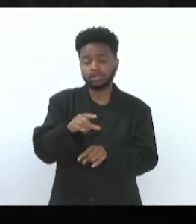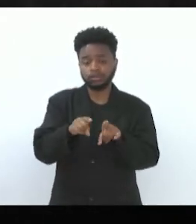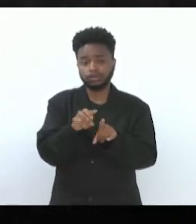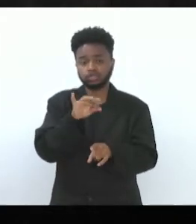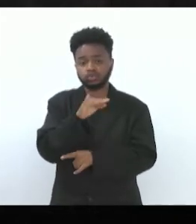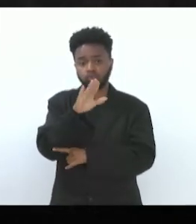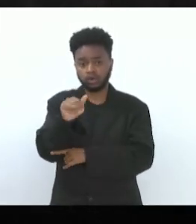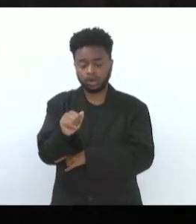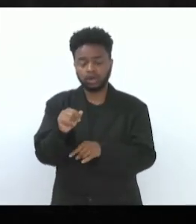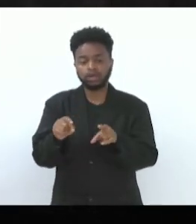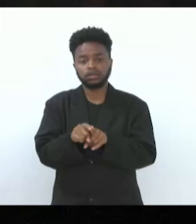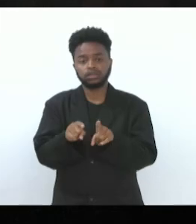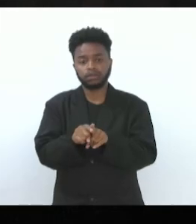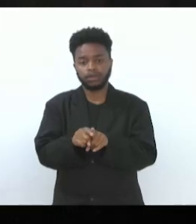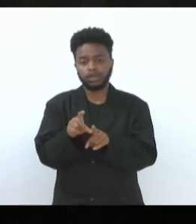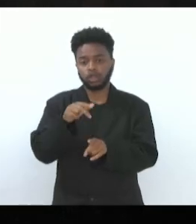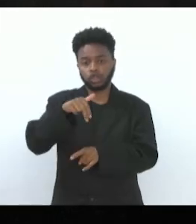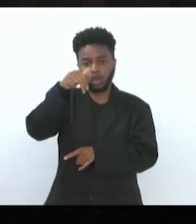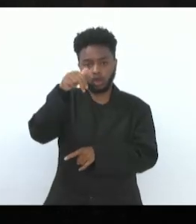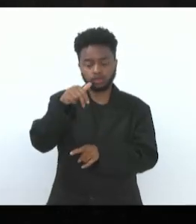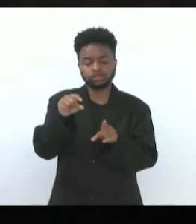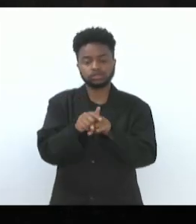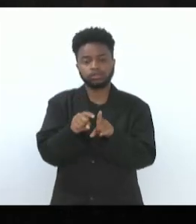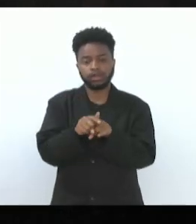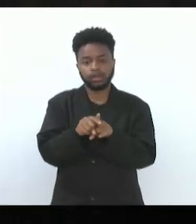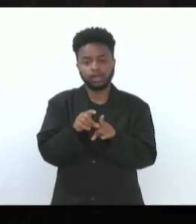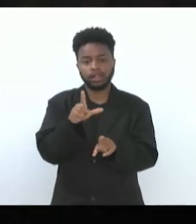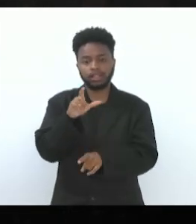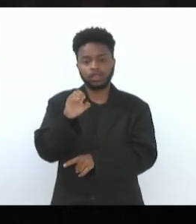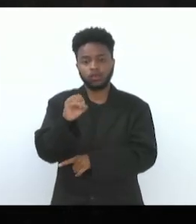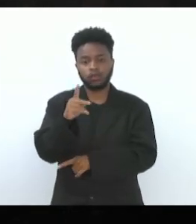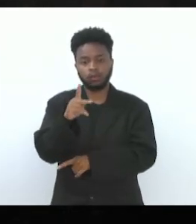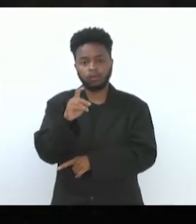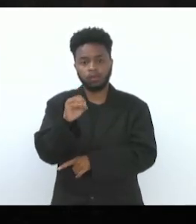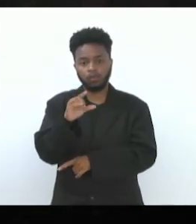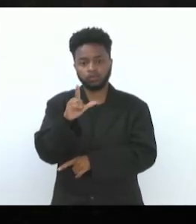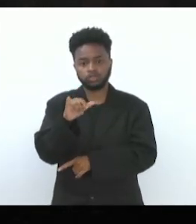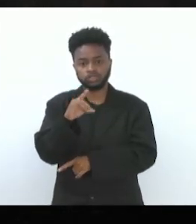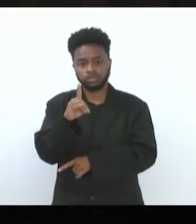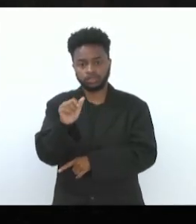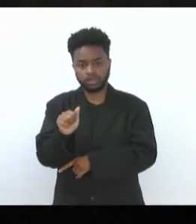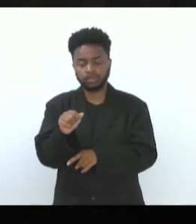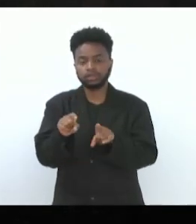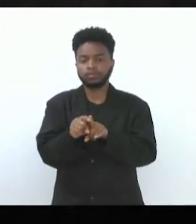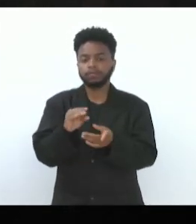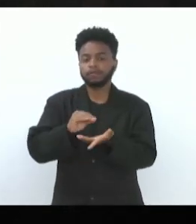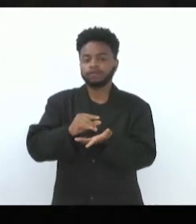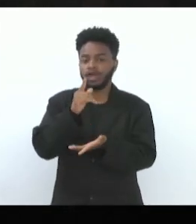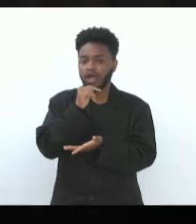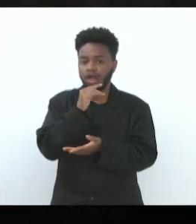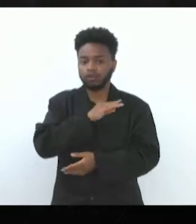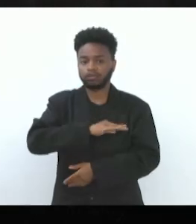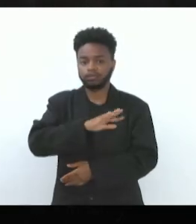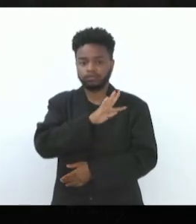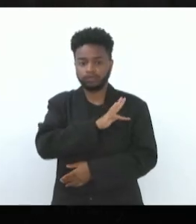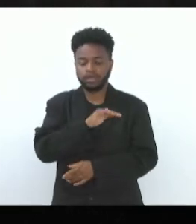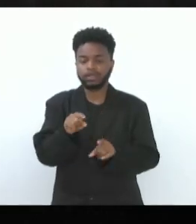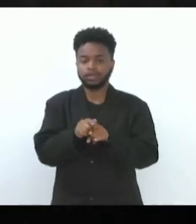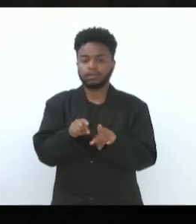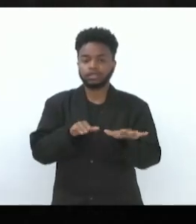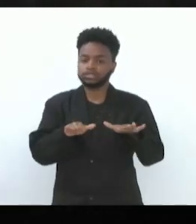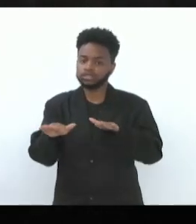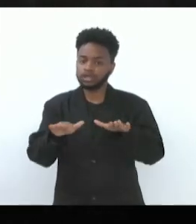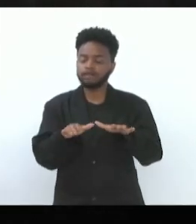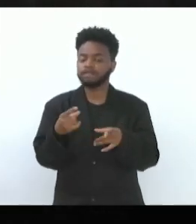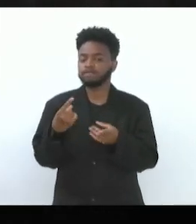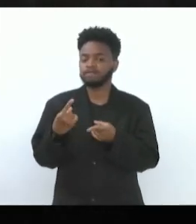Tijuca, falta água na Zona Norte, falta água na Leopoldina, está faltando água na Baixada Fluminense, Jacarepaguá, falta